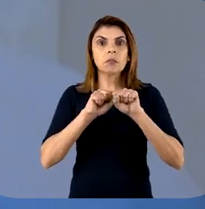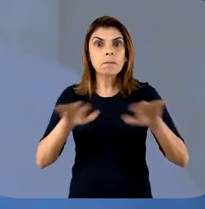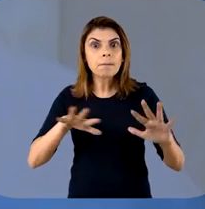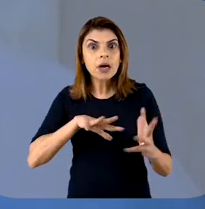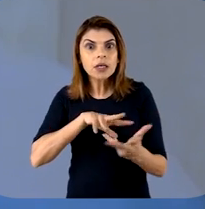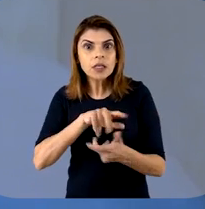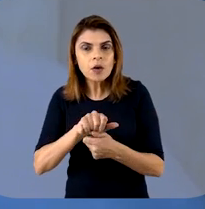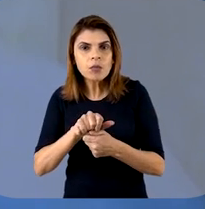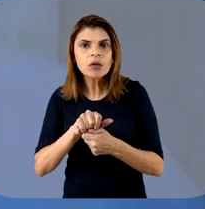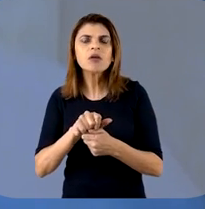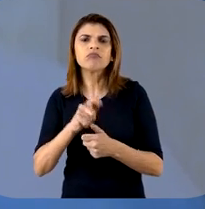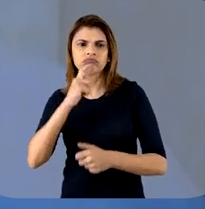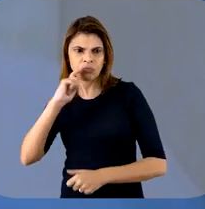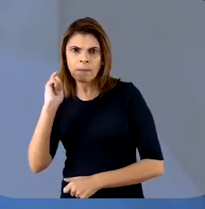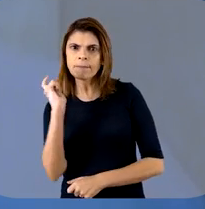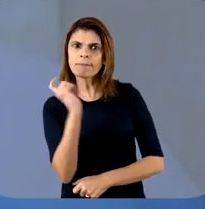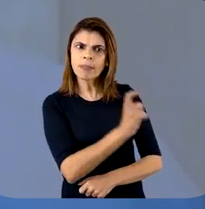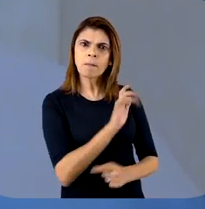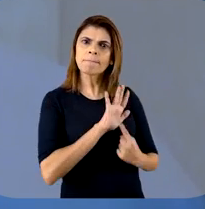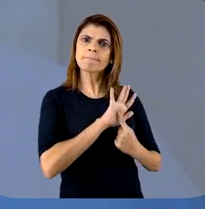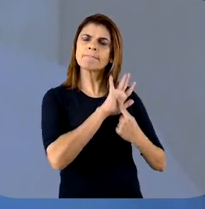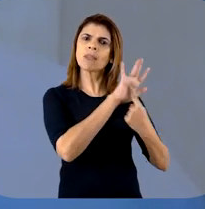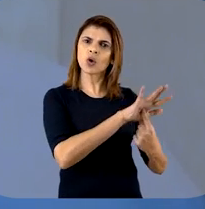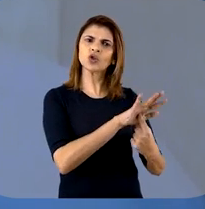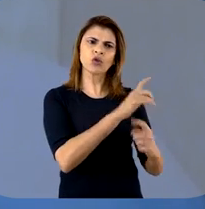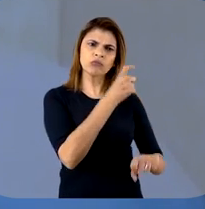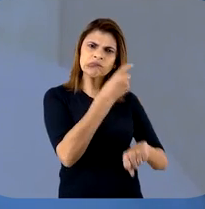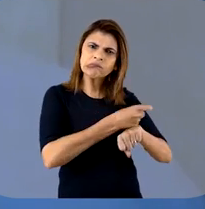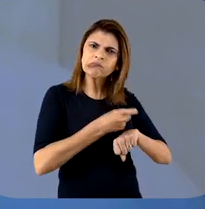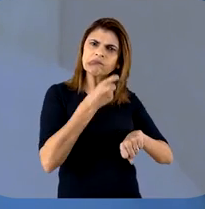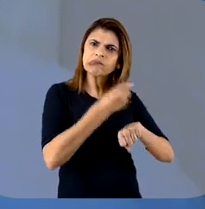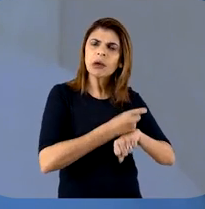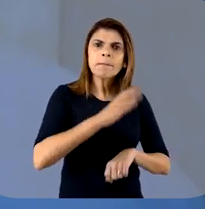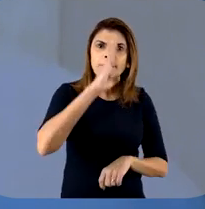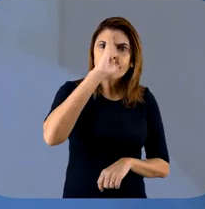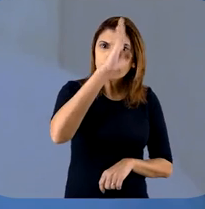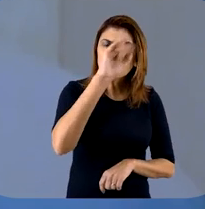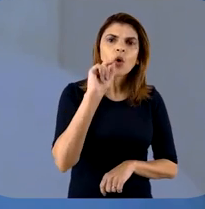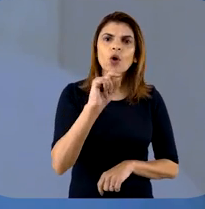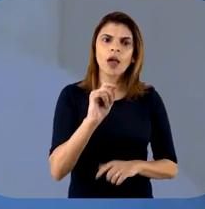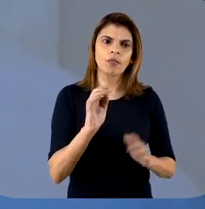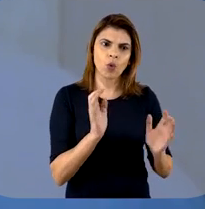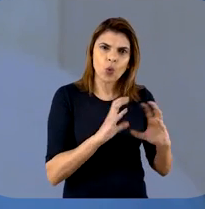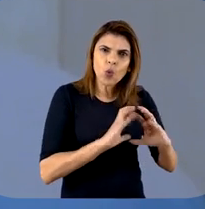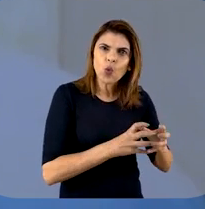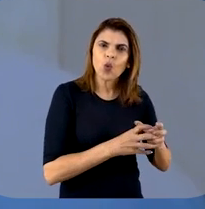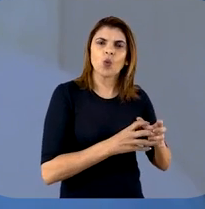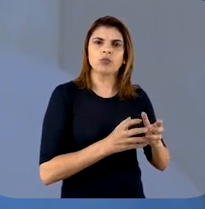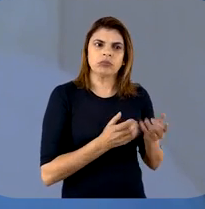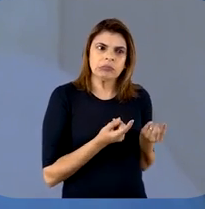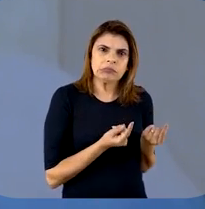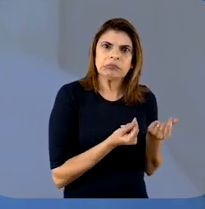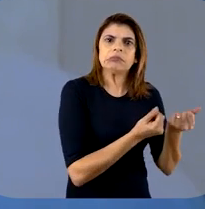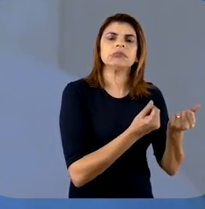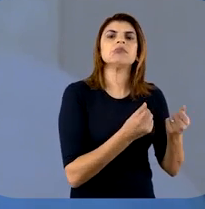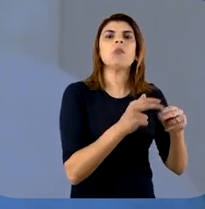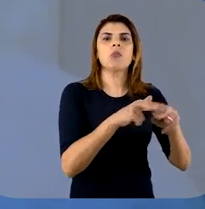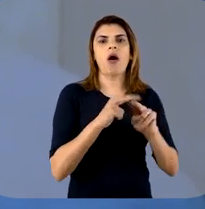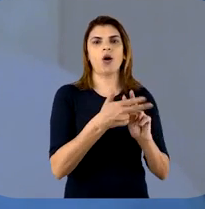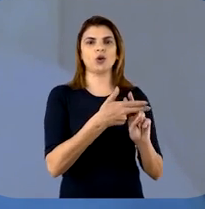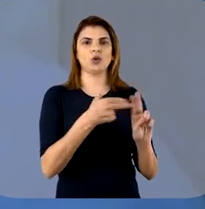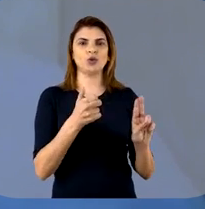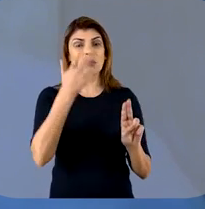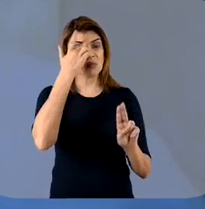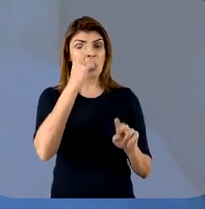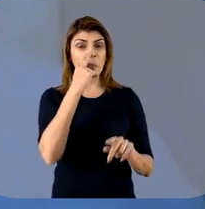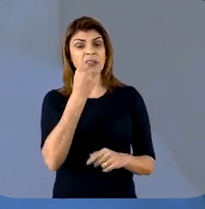foi desnudar, digamos, essa ignorância, principalmente das elites, com relação ao Sistema Único de Saúde.